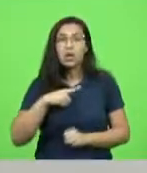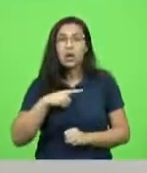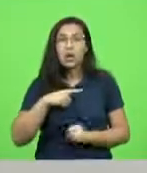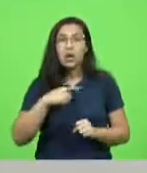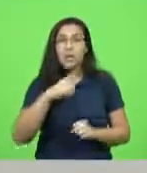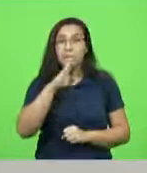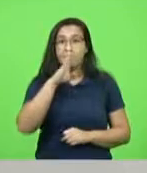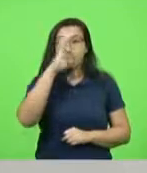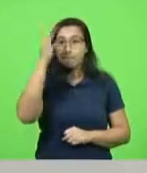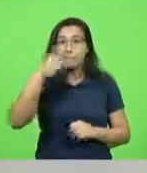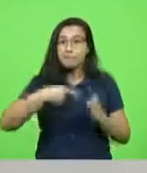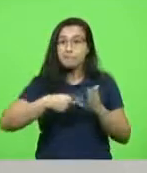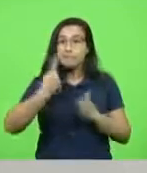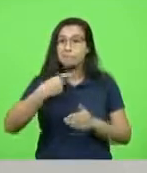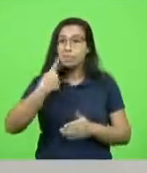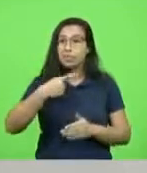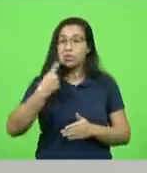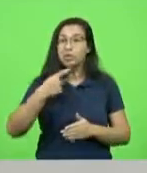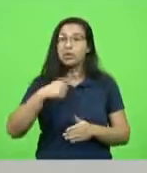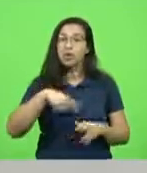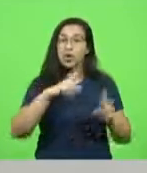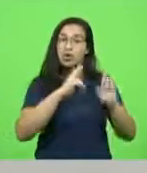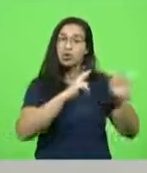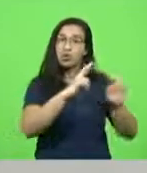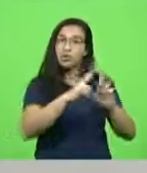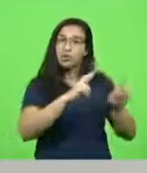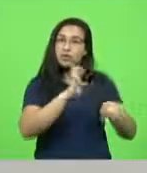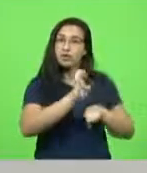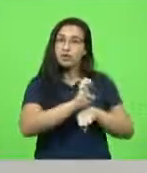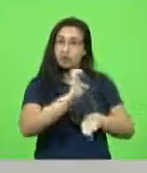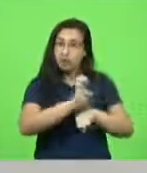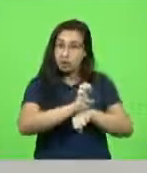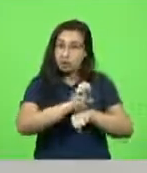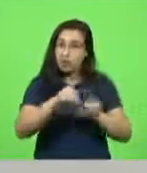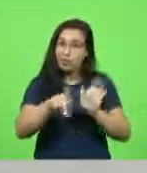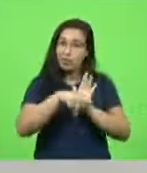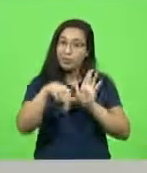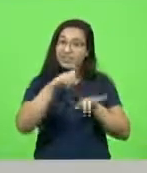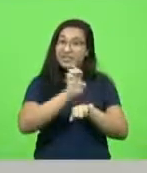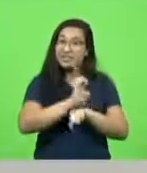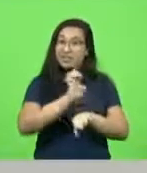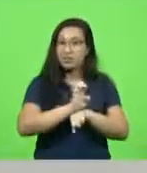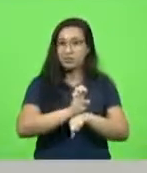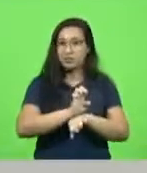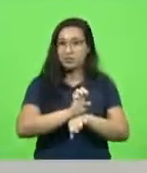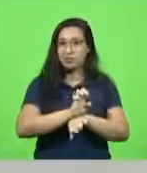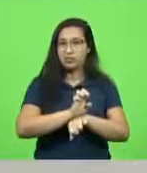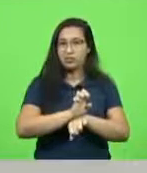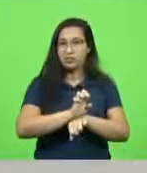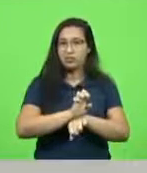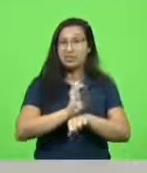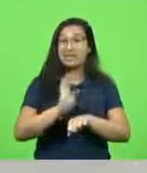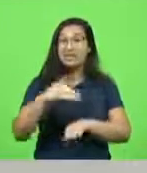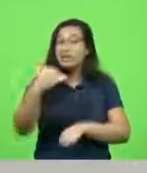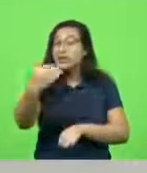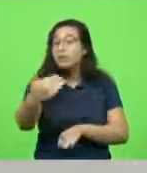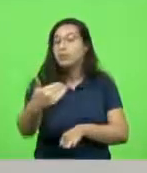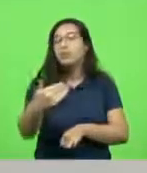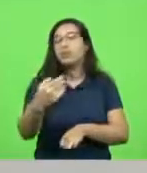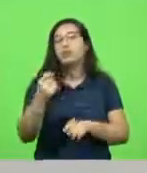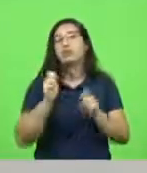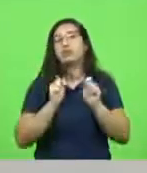são as rodovias estaduais têm que ser atendido e depois vamos é